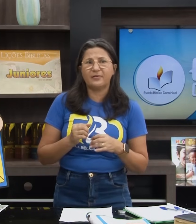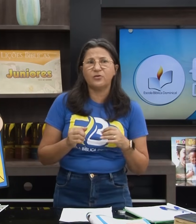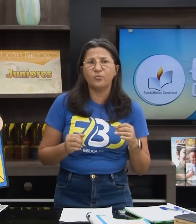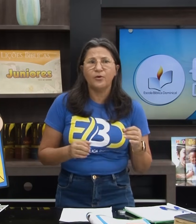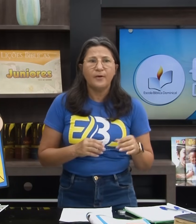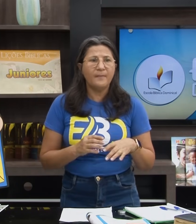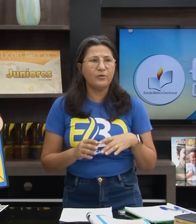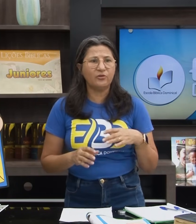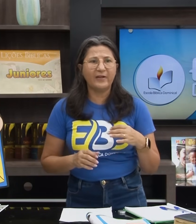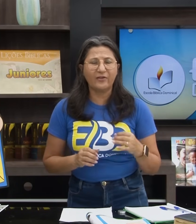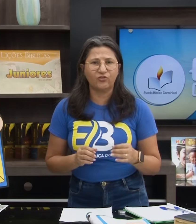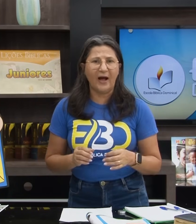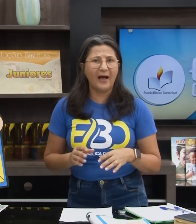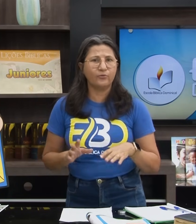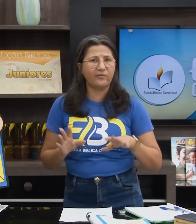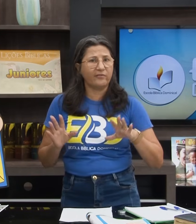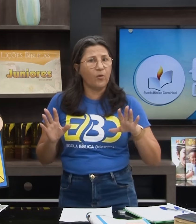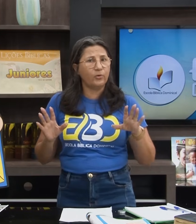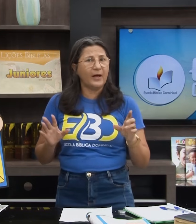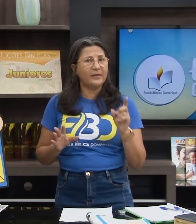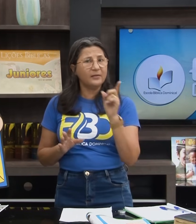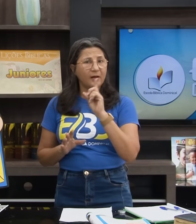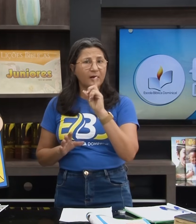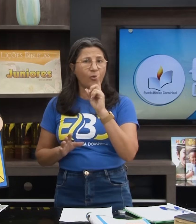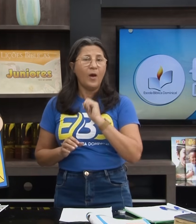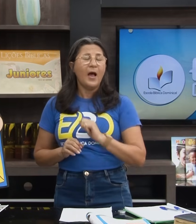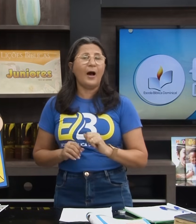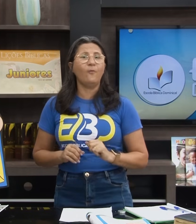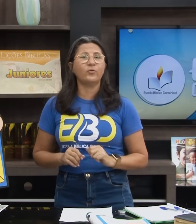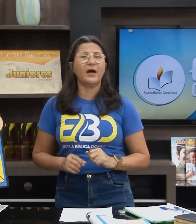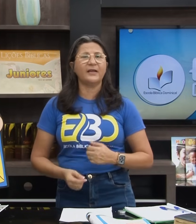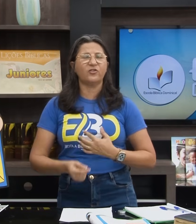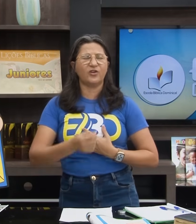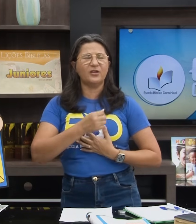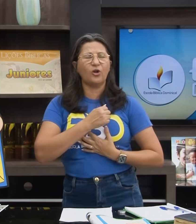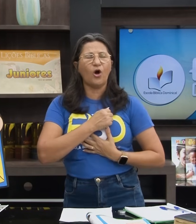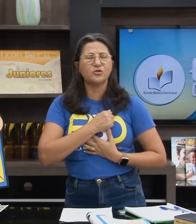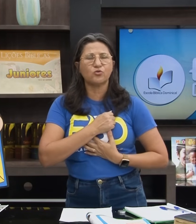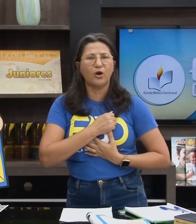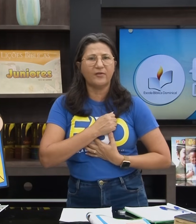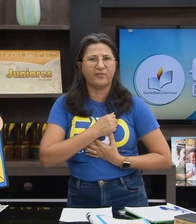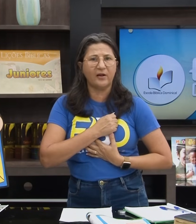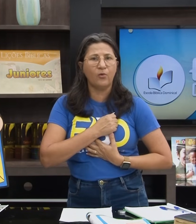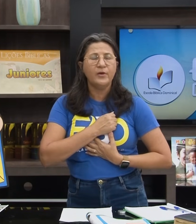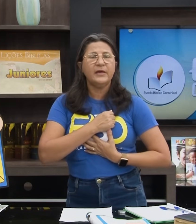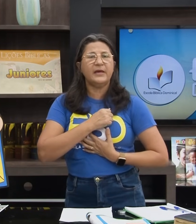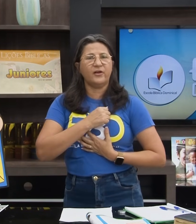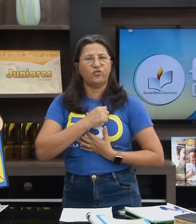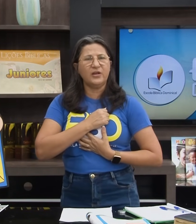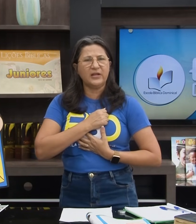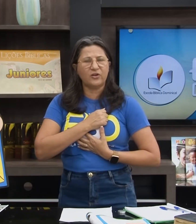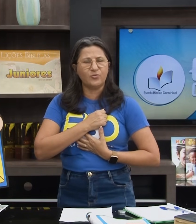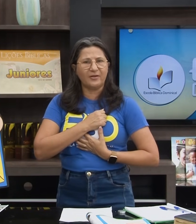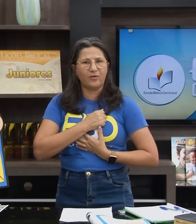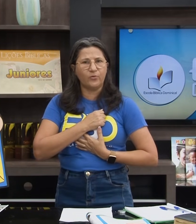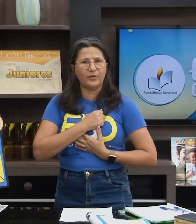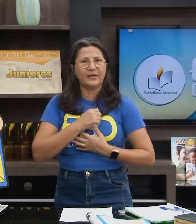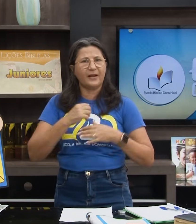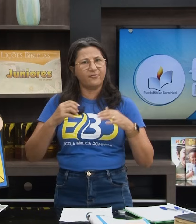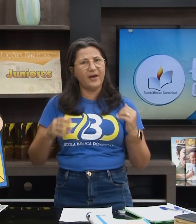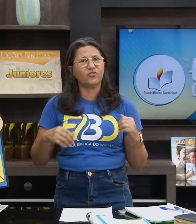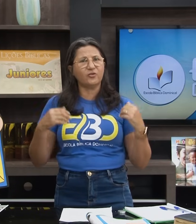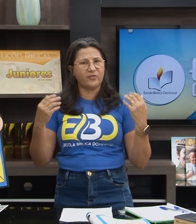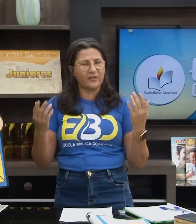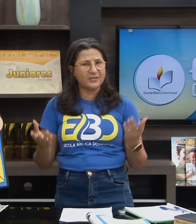um sapatinho meio desgastado Isso é ser humildade não a humildade ela está em nosso coração e a gente transmite essa